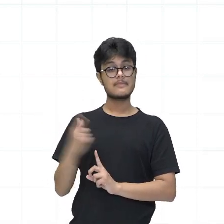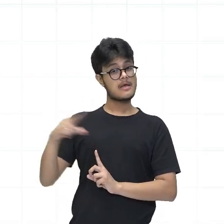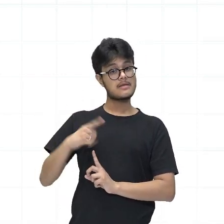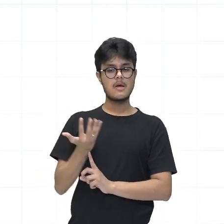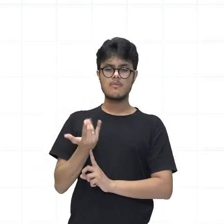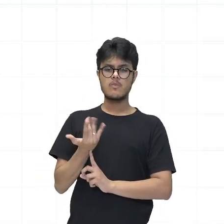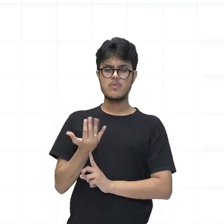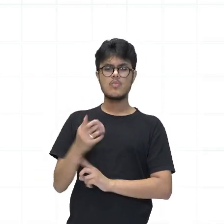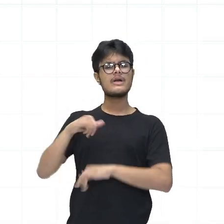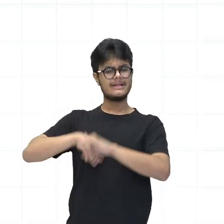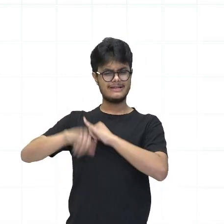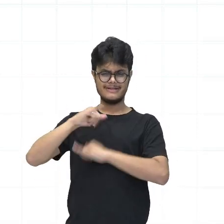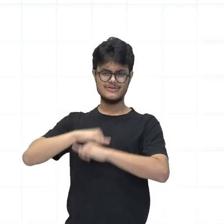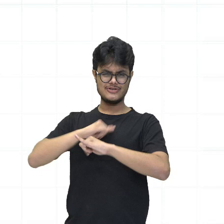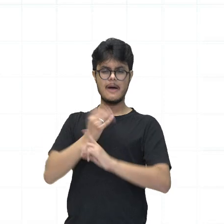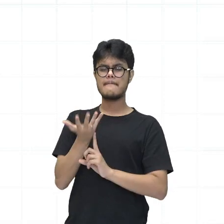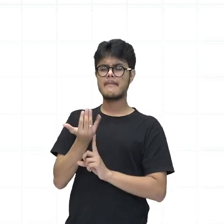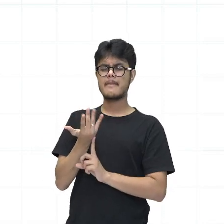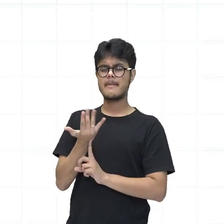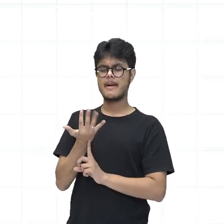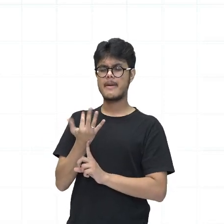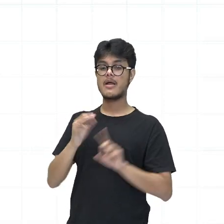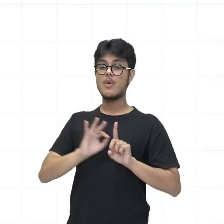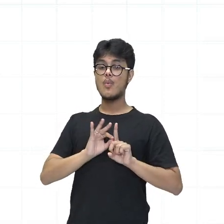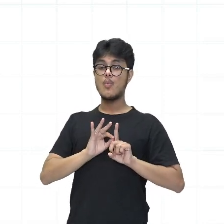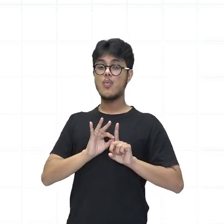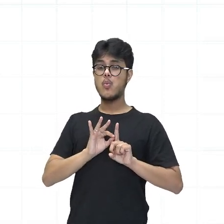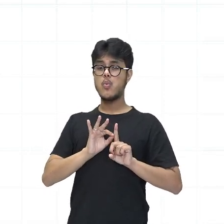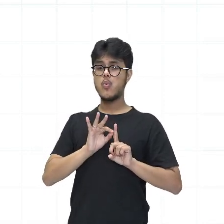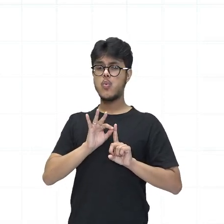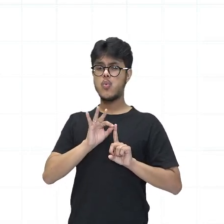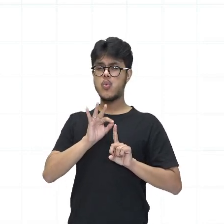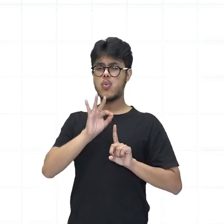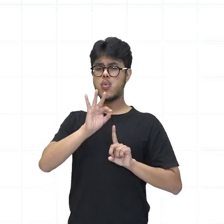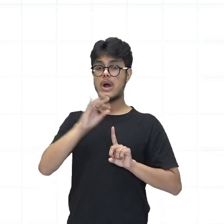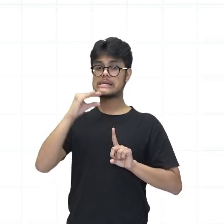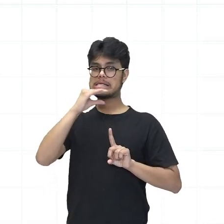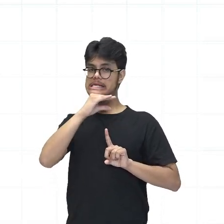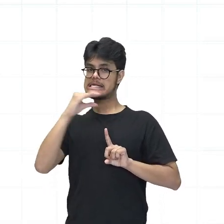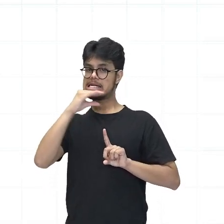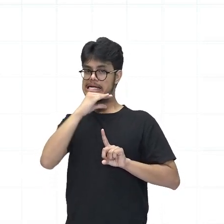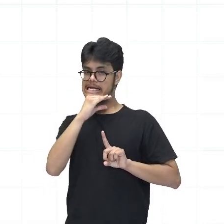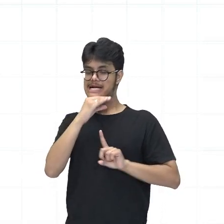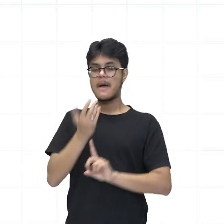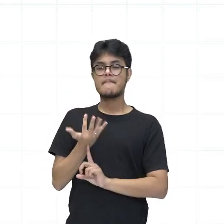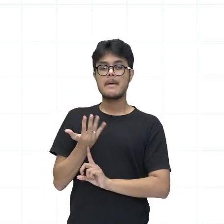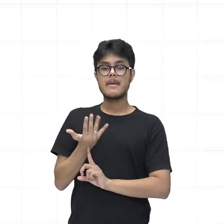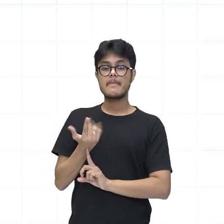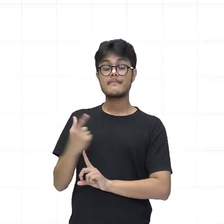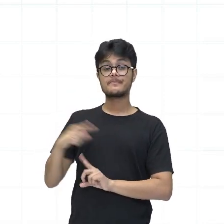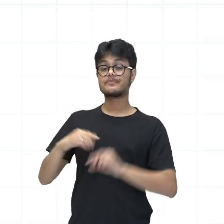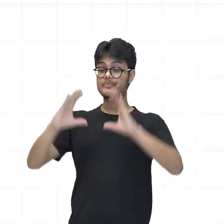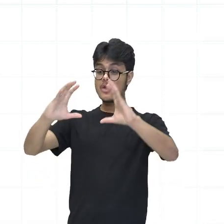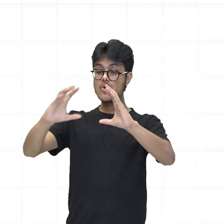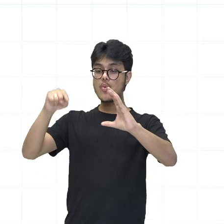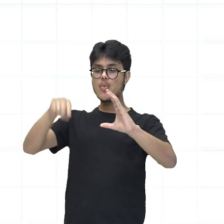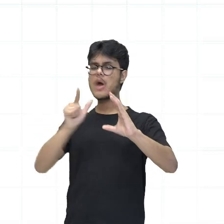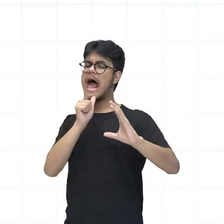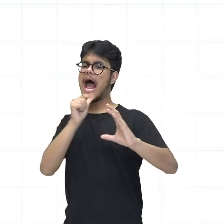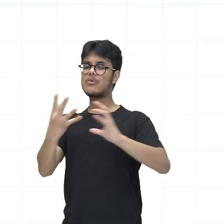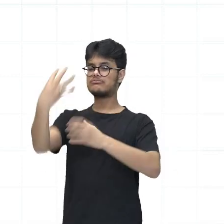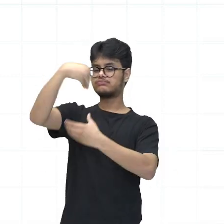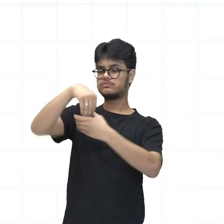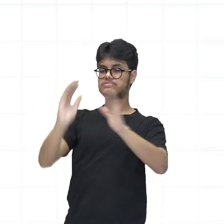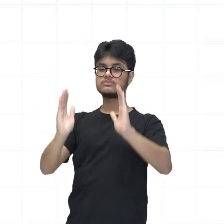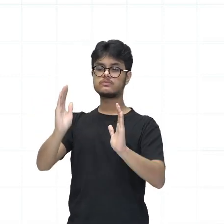ela aquecia essa primeira estrutura ali que tinha água no seu interior. Então, essa